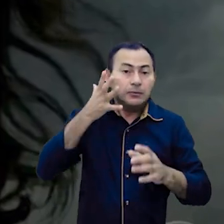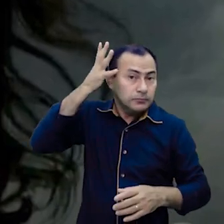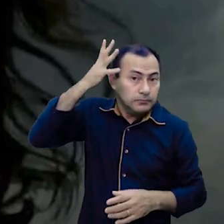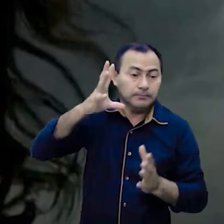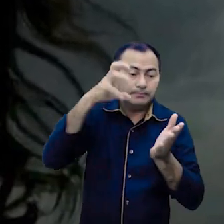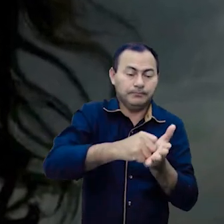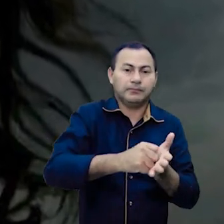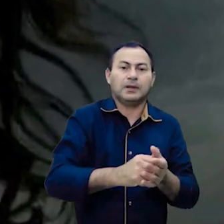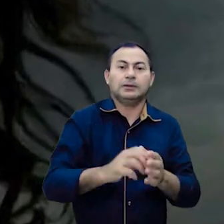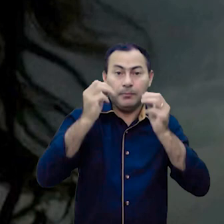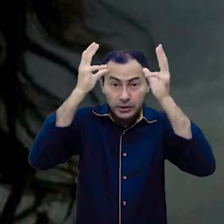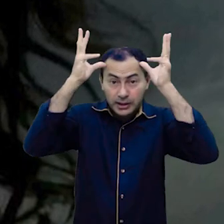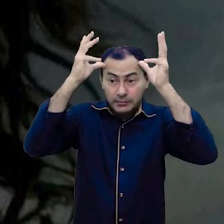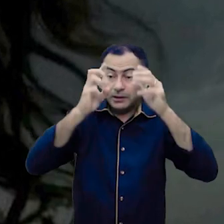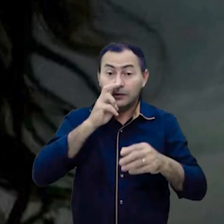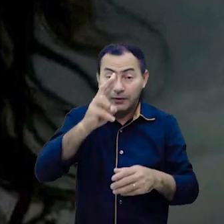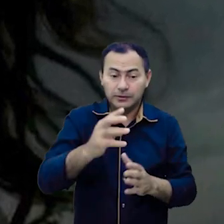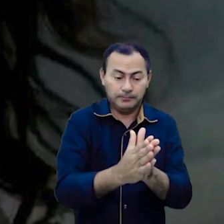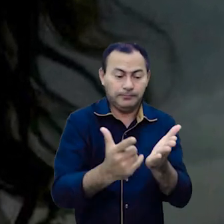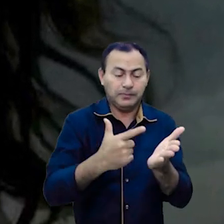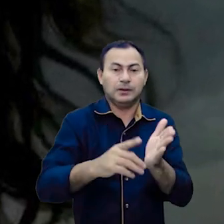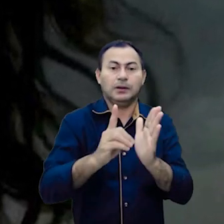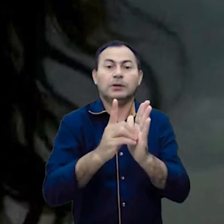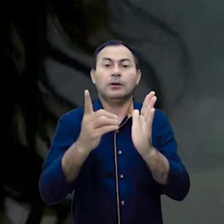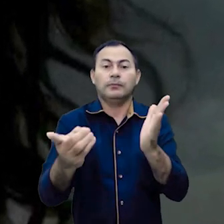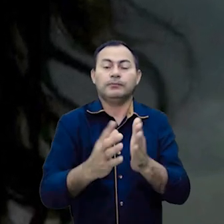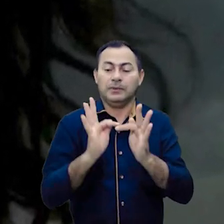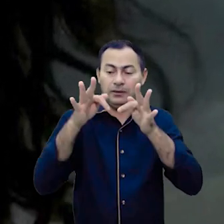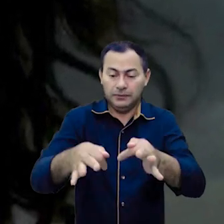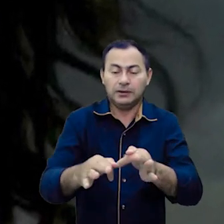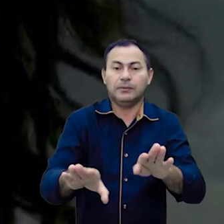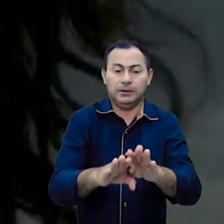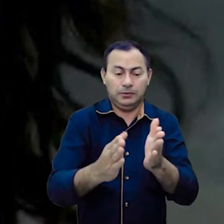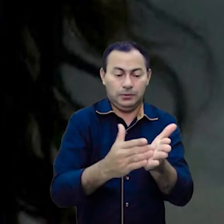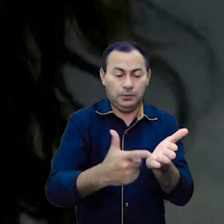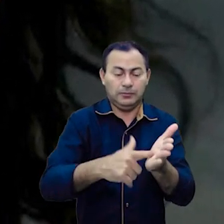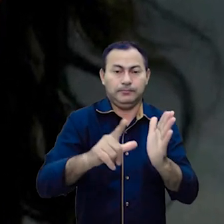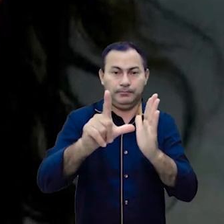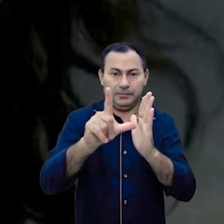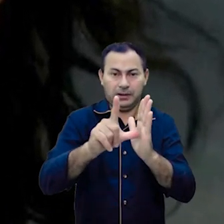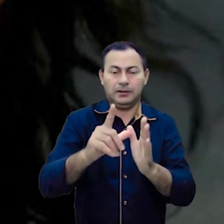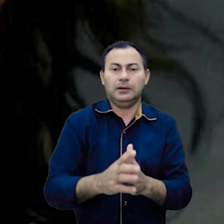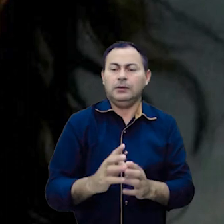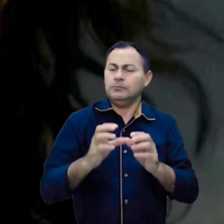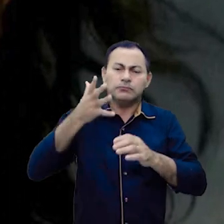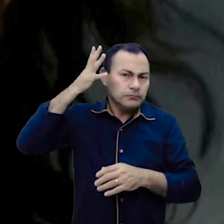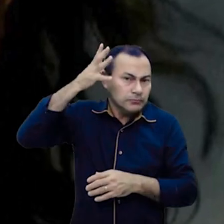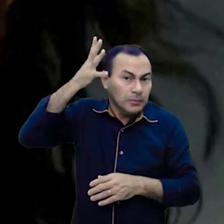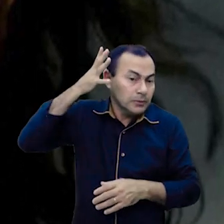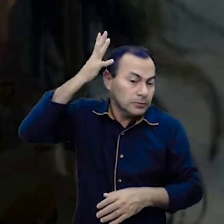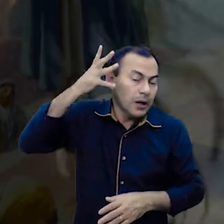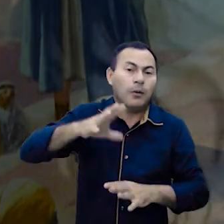mais eloquentes pregações registradas vem de Moisés no livro de Deuteronômio e no final de Levítico nós temos uma pregação